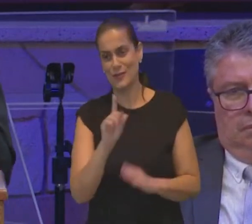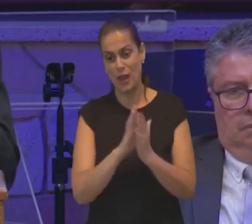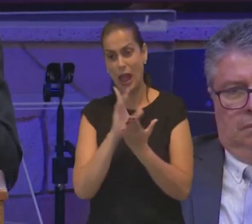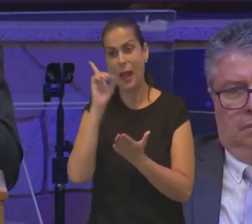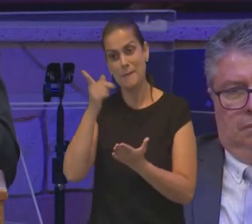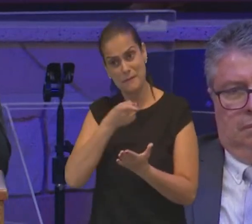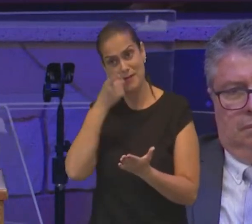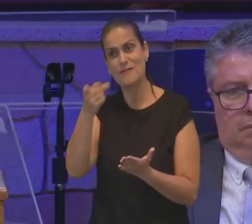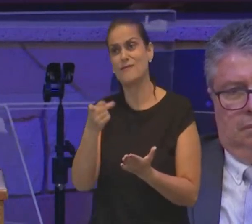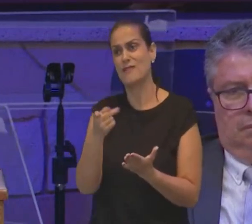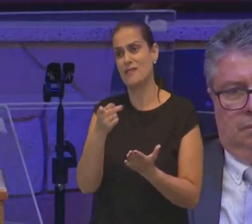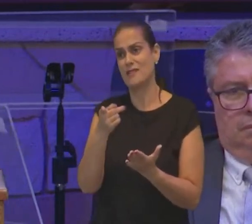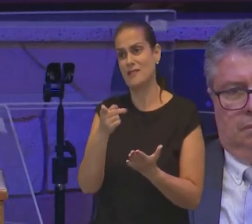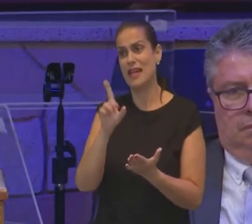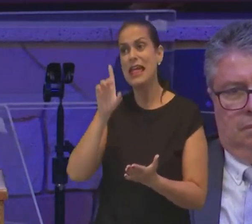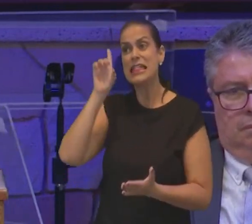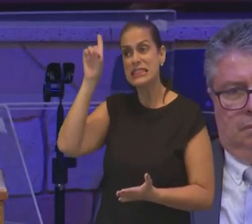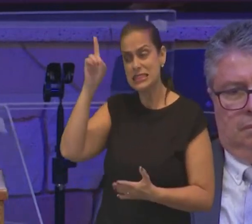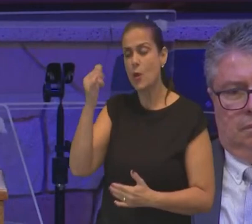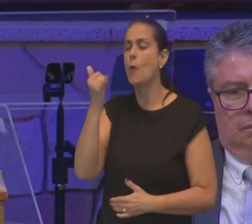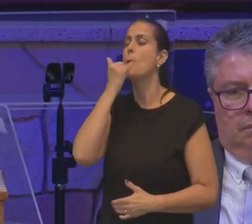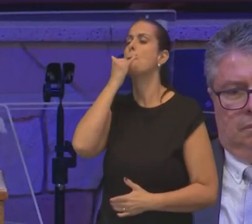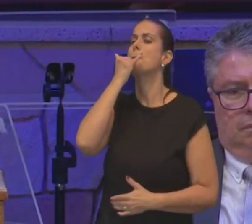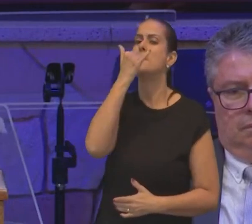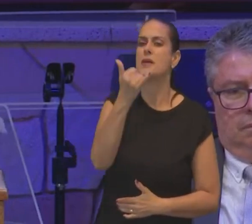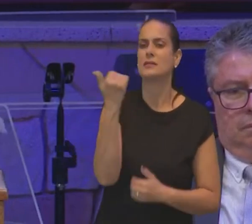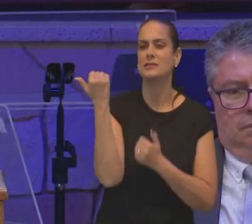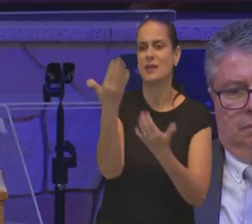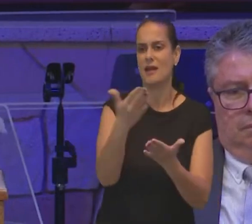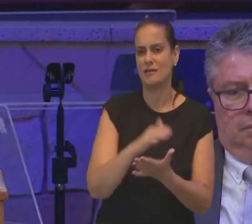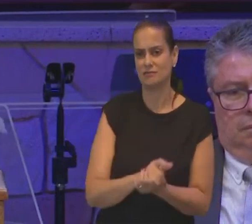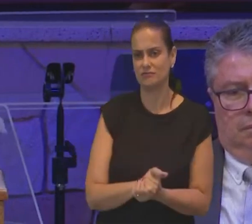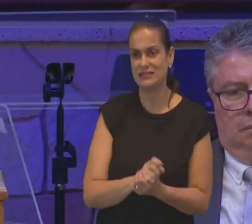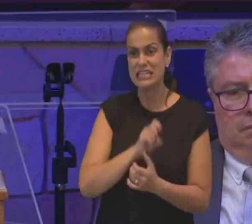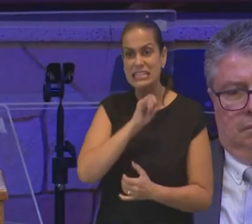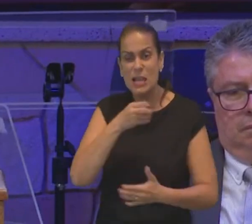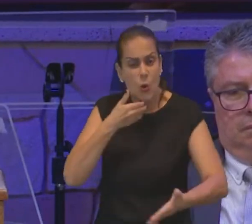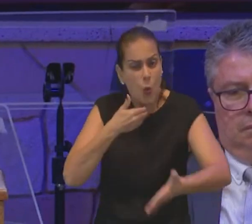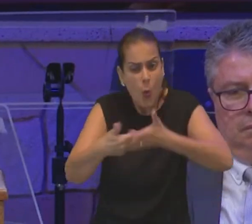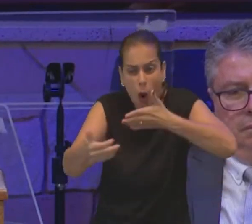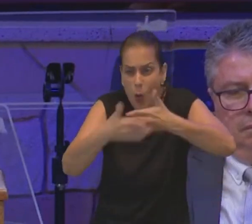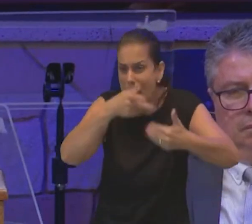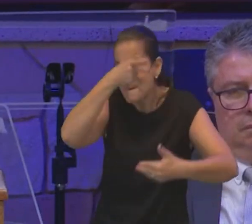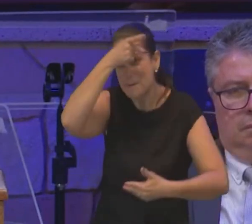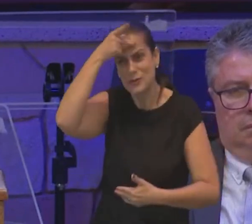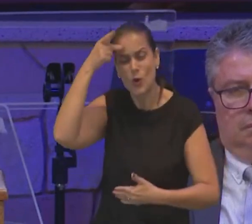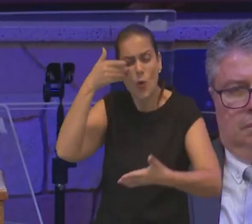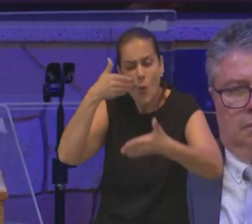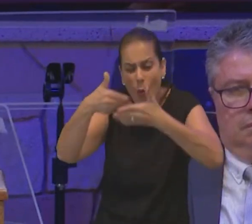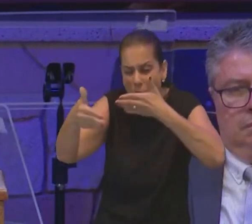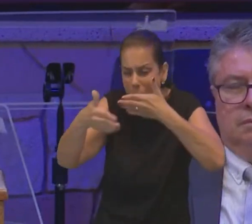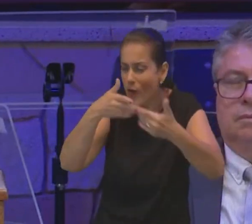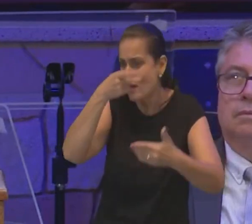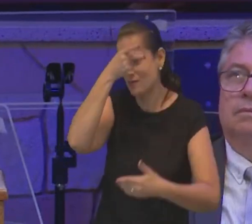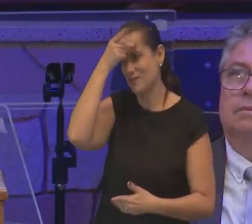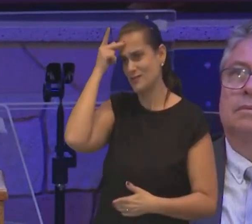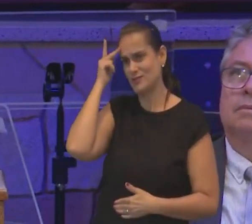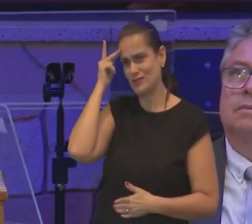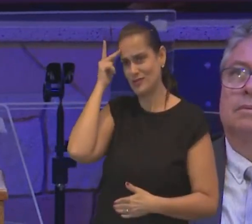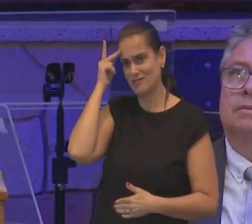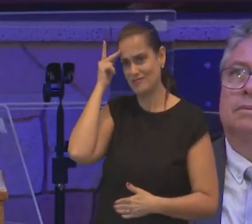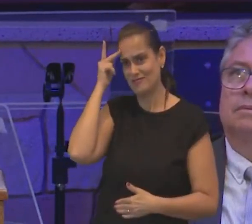dizendo. É Deus que perdoa. Se qualquer pessoa, pode ser qualquer pessoa,